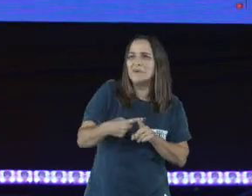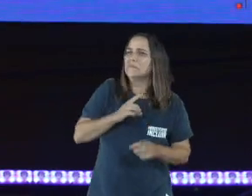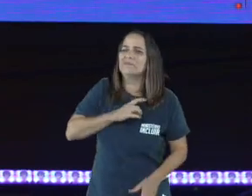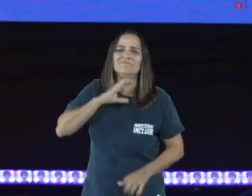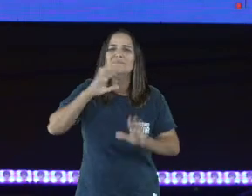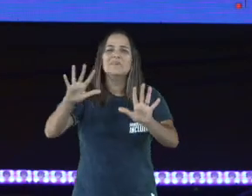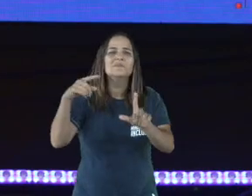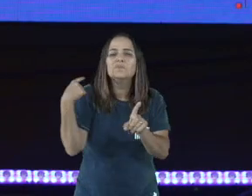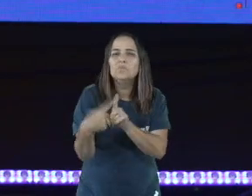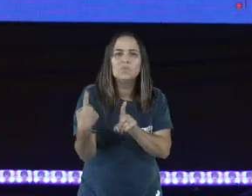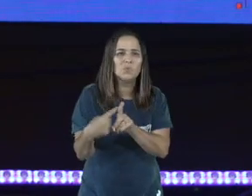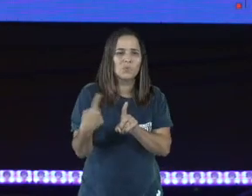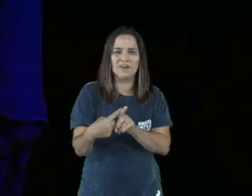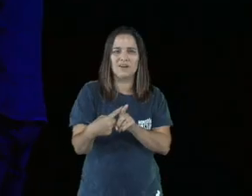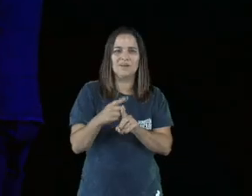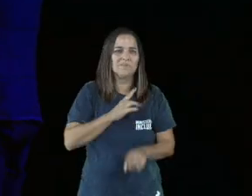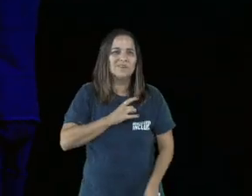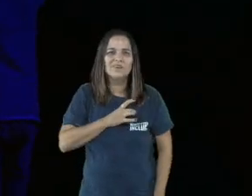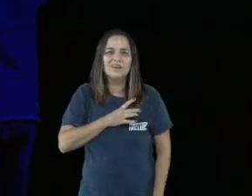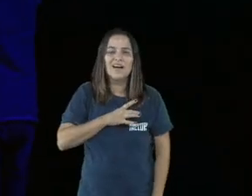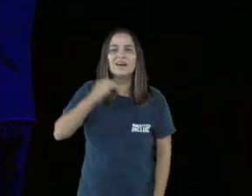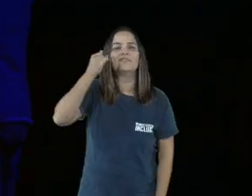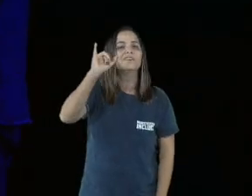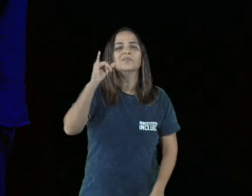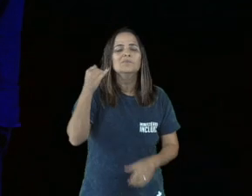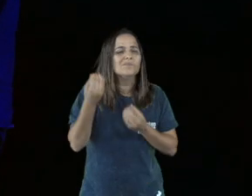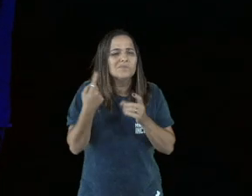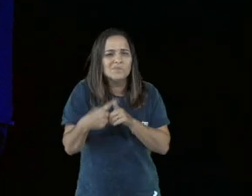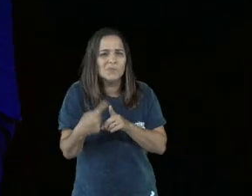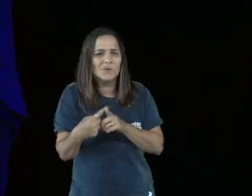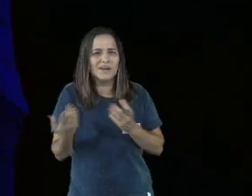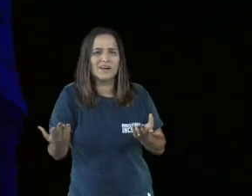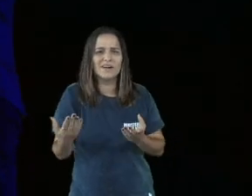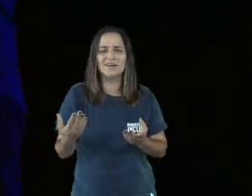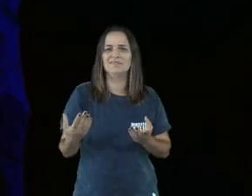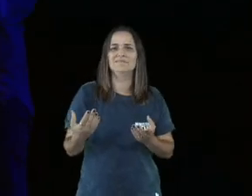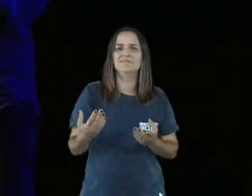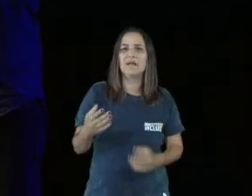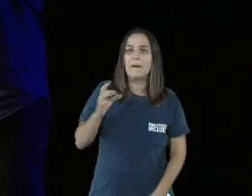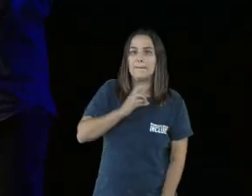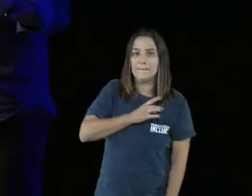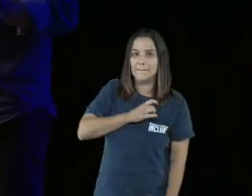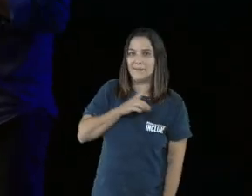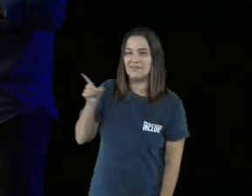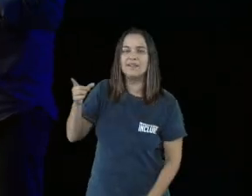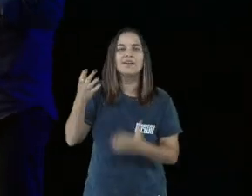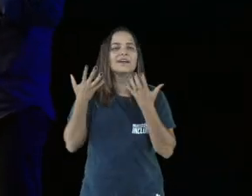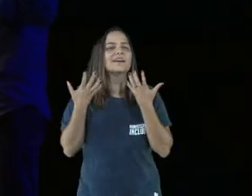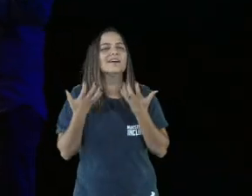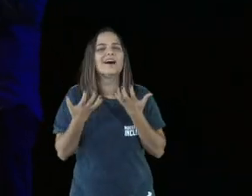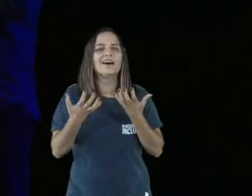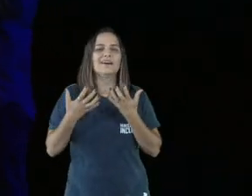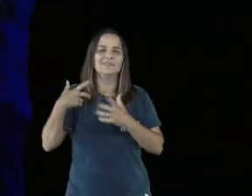querido Davi tinha dois motivos primeiro Davi tá interessado em recompensa e eu não vou ler o texto Mas você sabe o texto